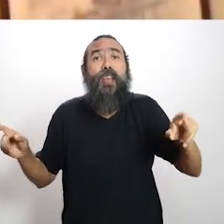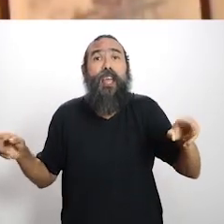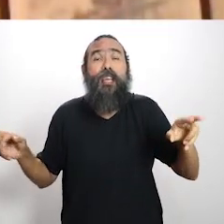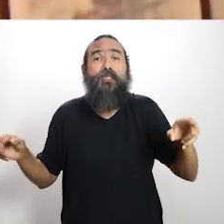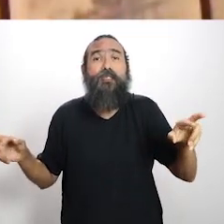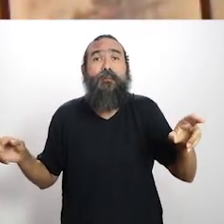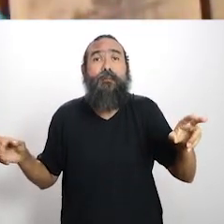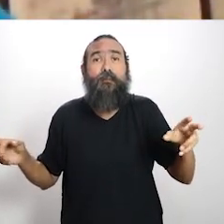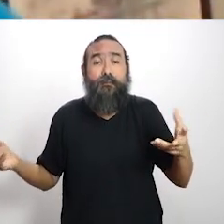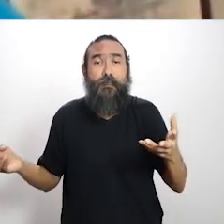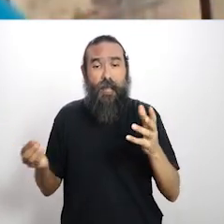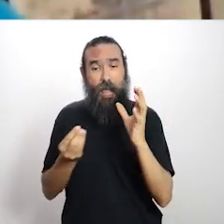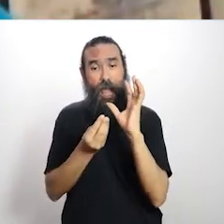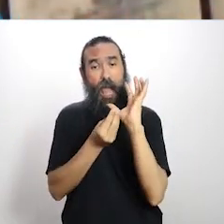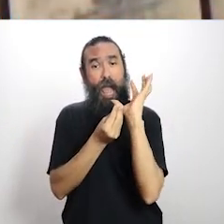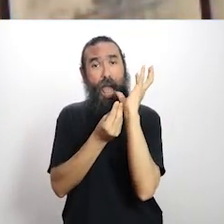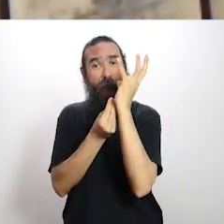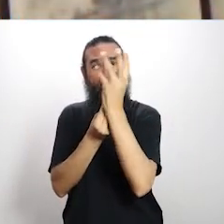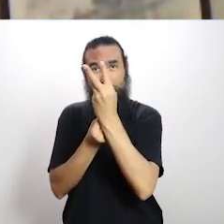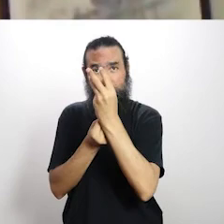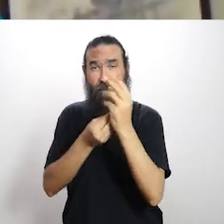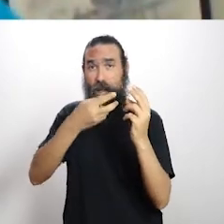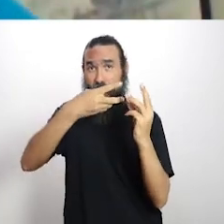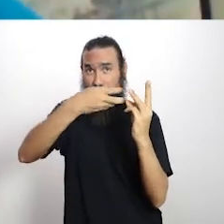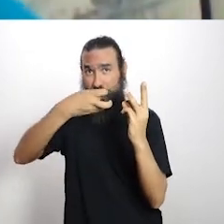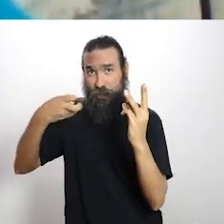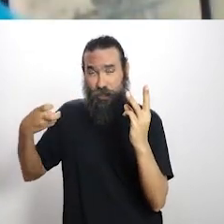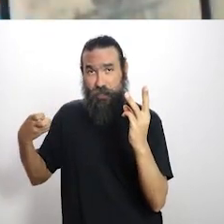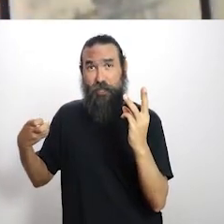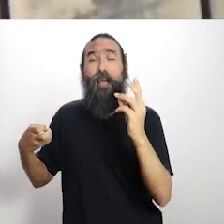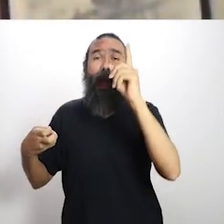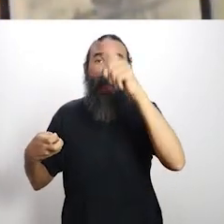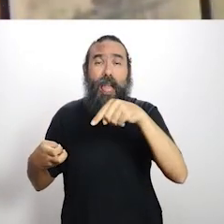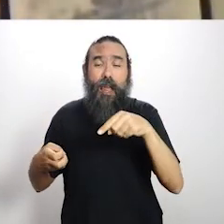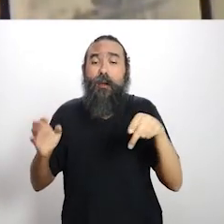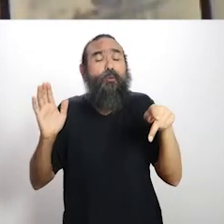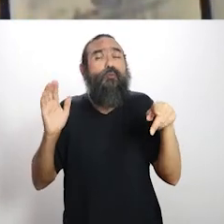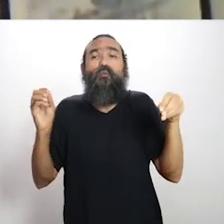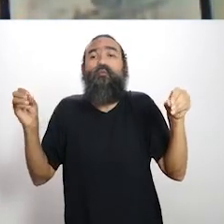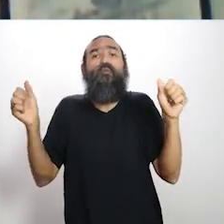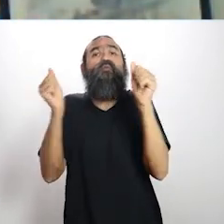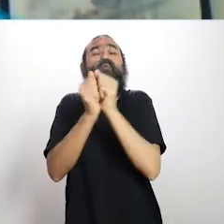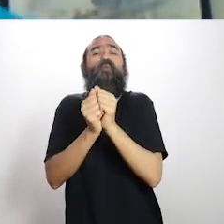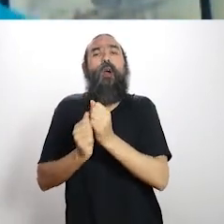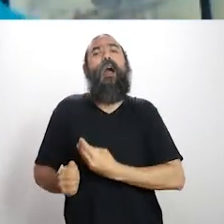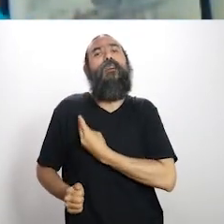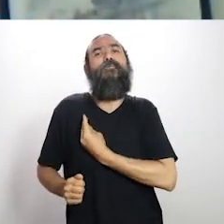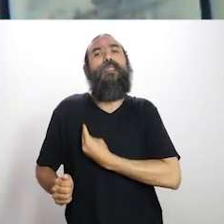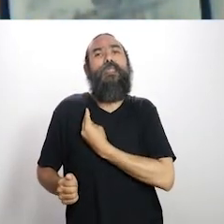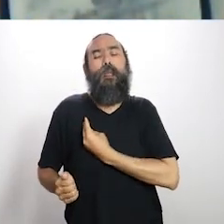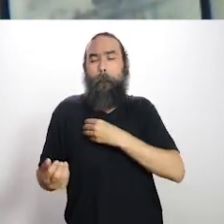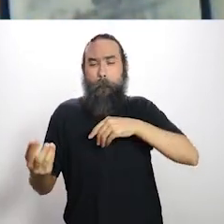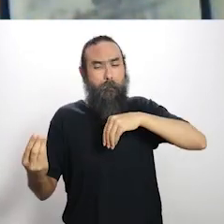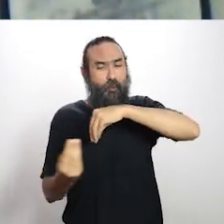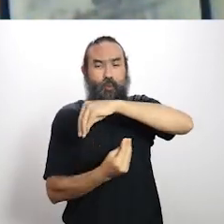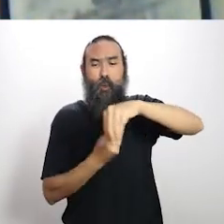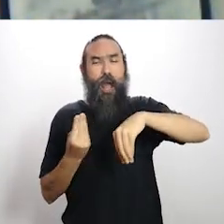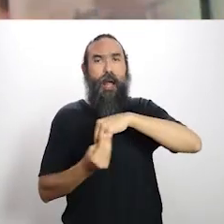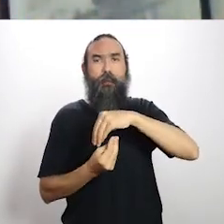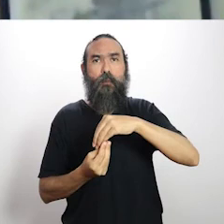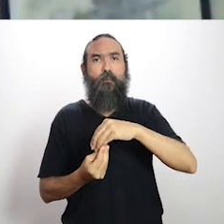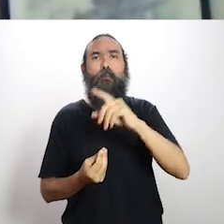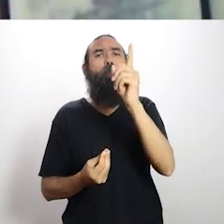às vezes uma uma congada uma folia de reis ela é também um espaço